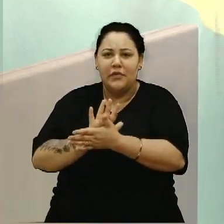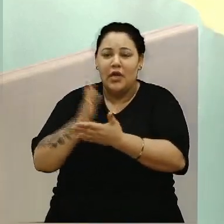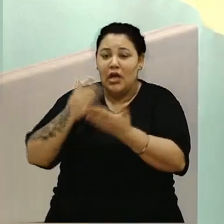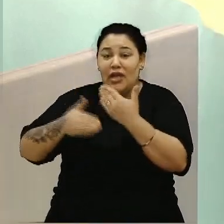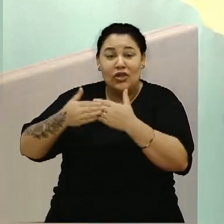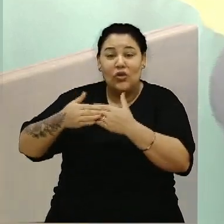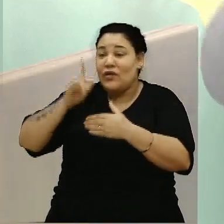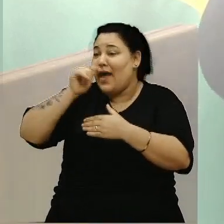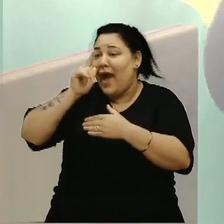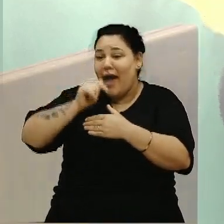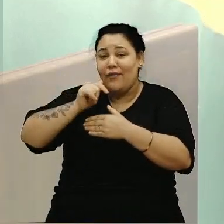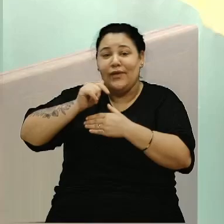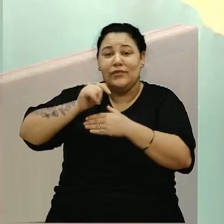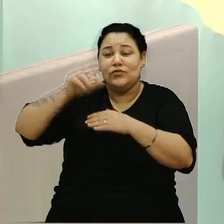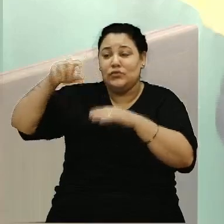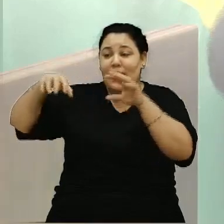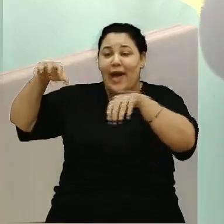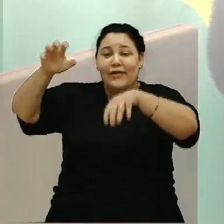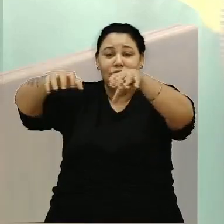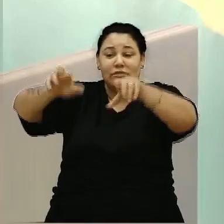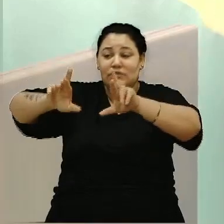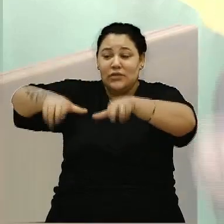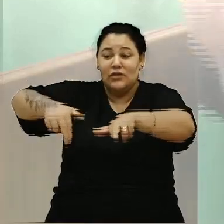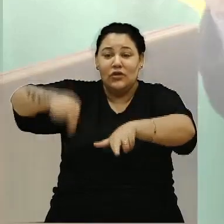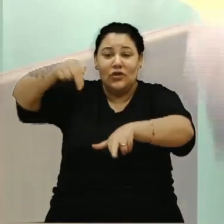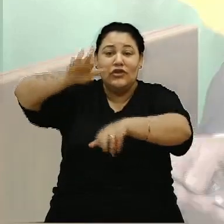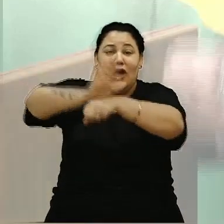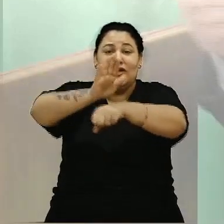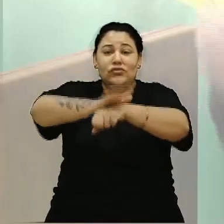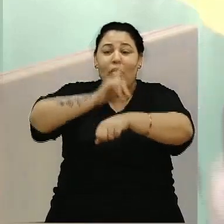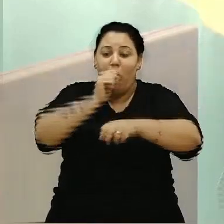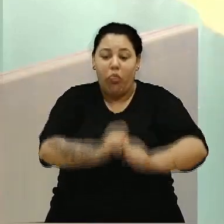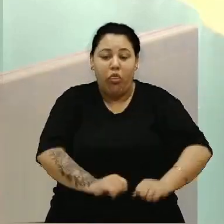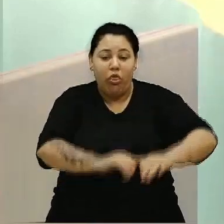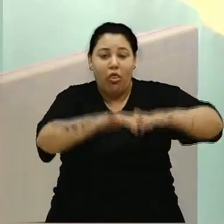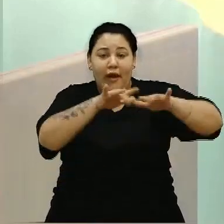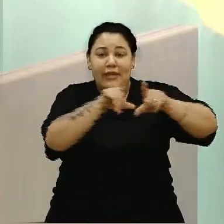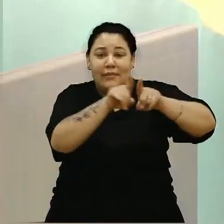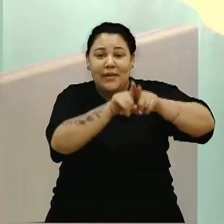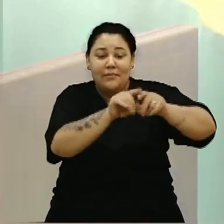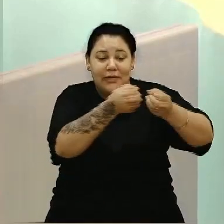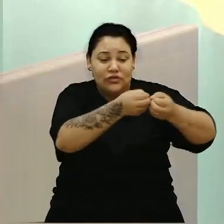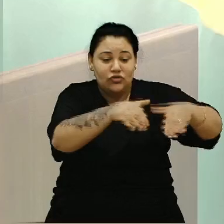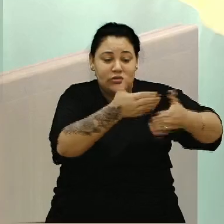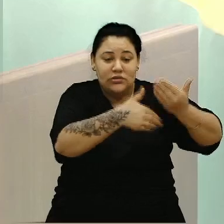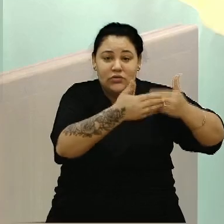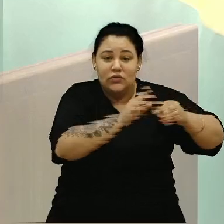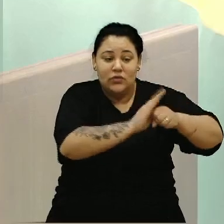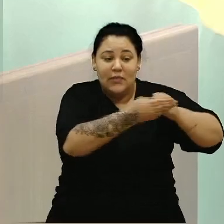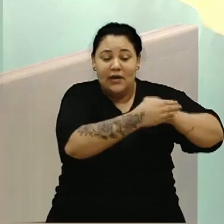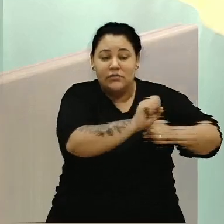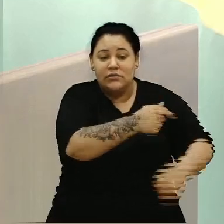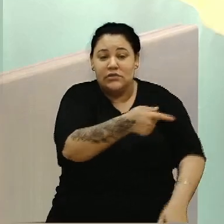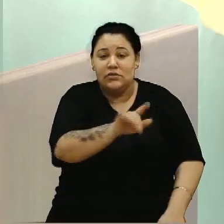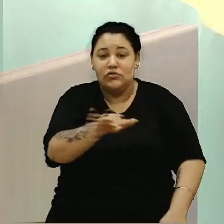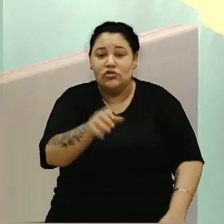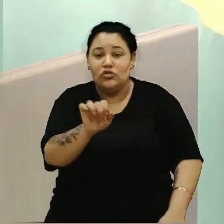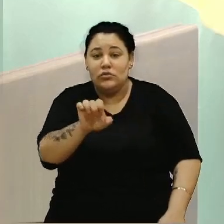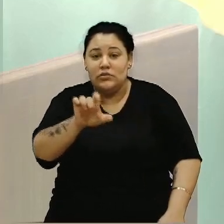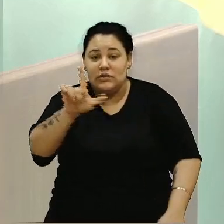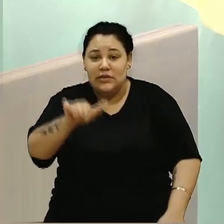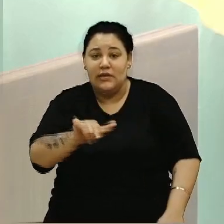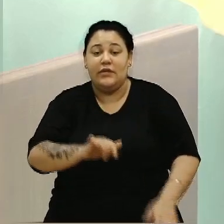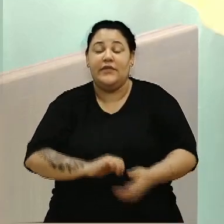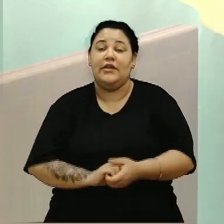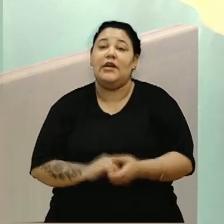Pôr do Sol, ajuda a alagar também o São José. Então eu vou votar